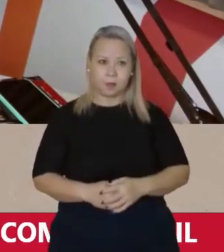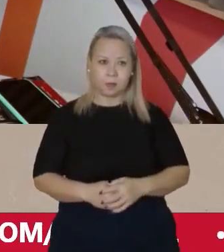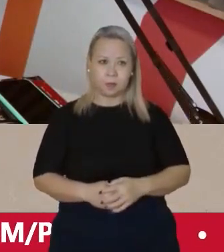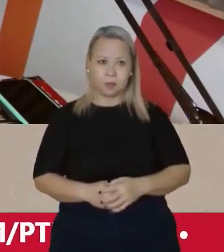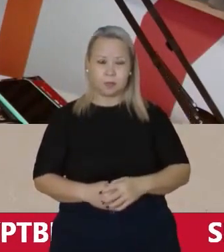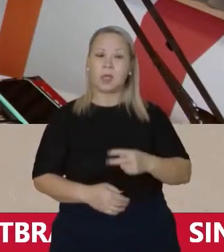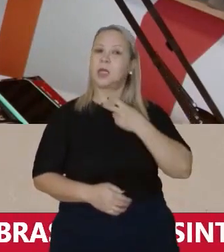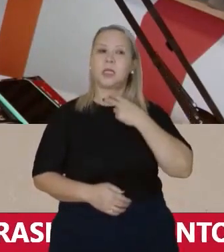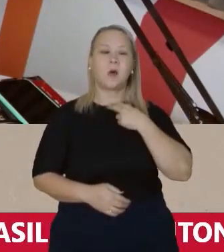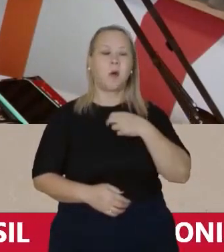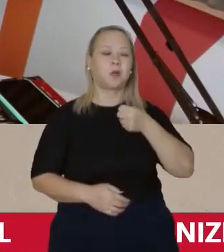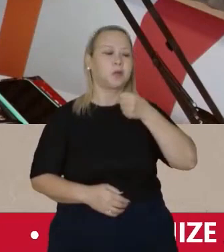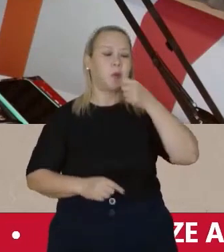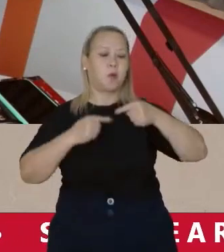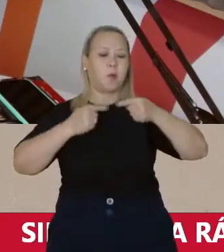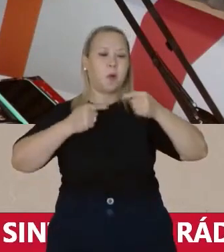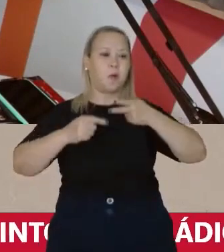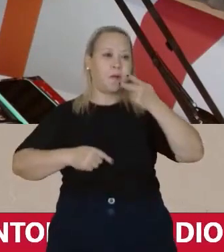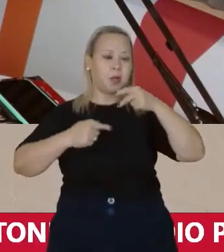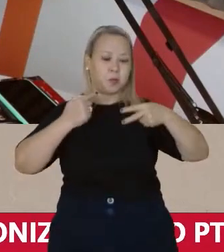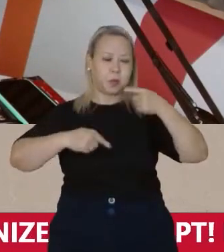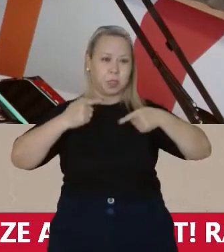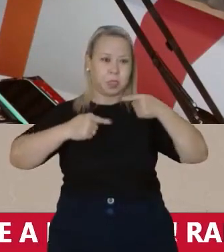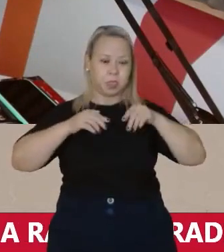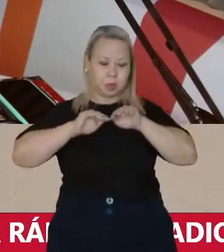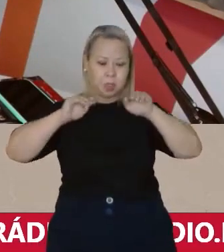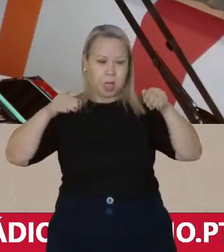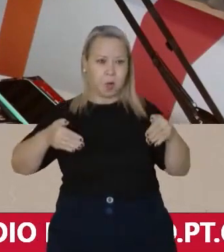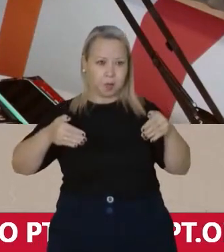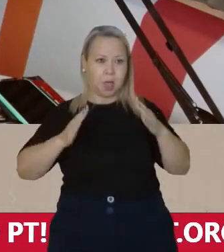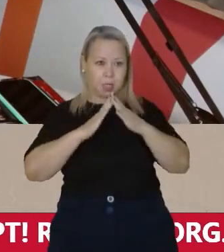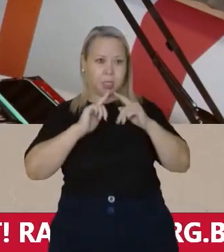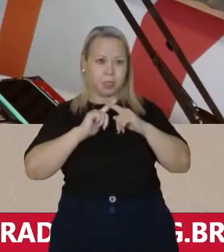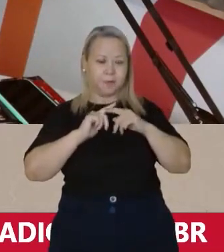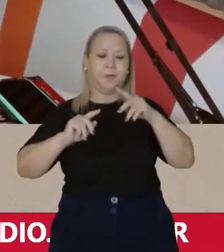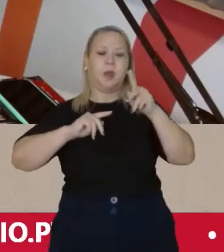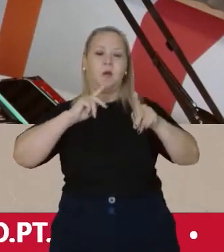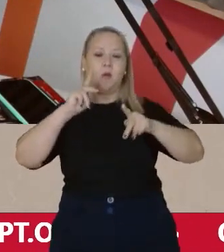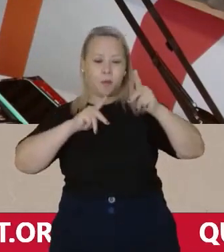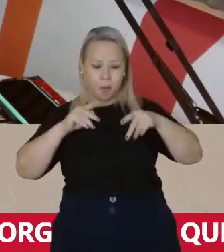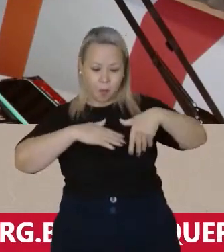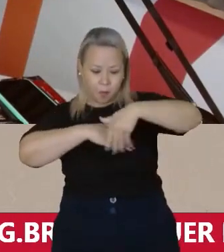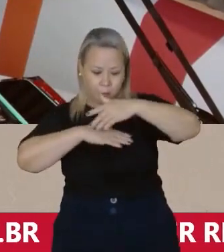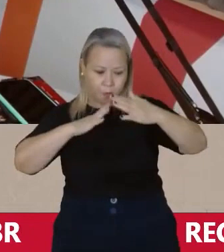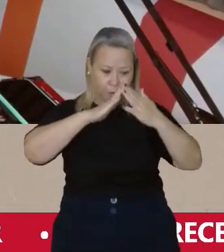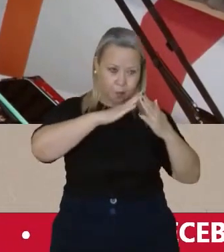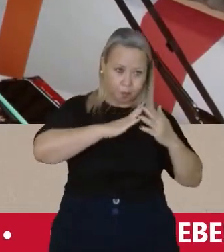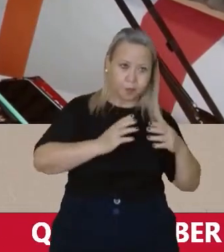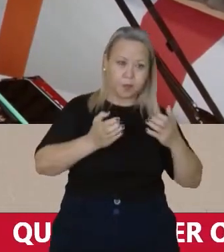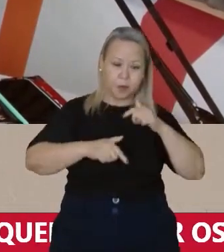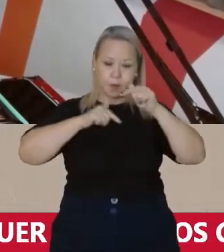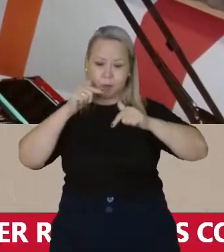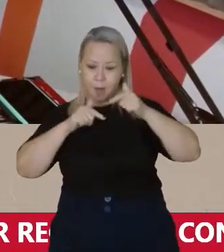proselitismo político, não é. E eu acho que essa diferença é importante. O povo da periferia quer emprego, quer renda, quer trabalho, o